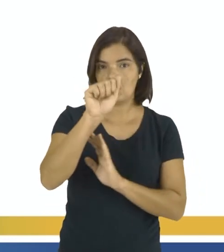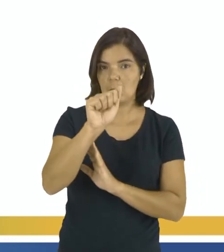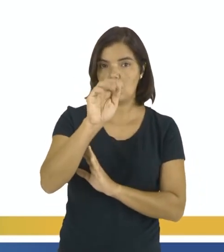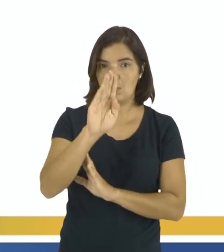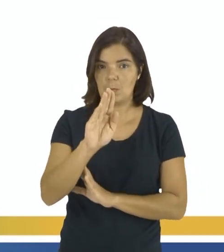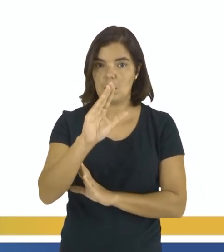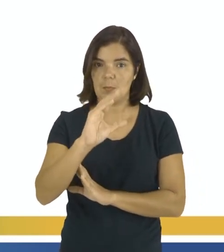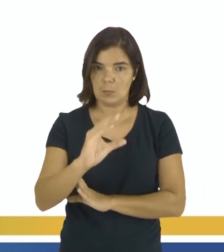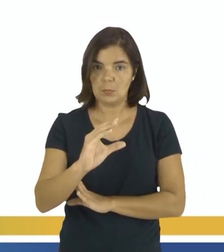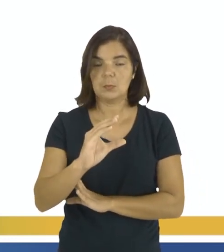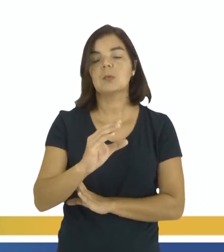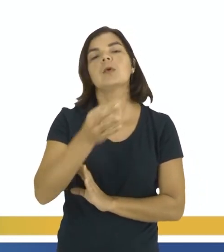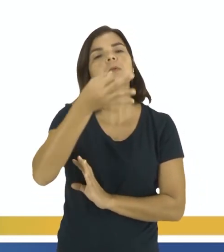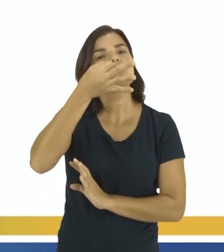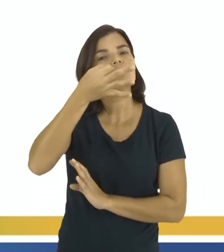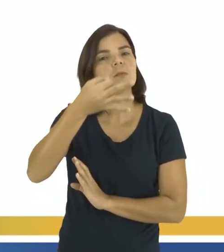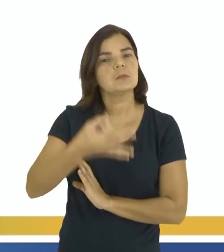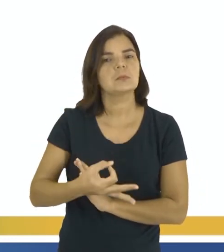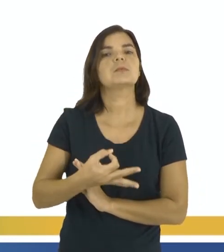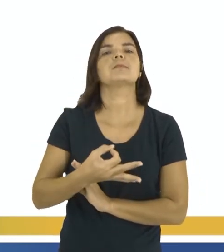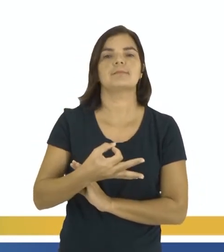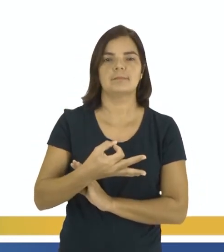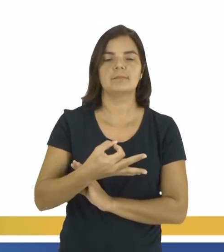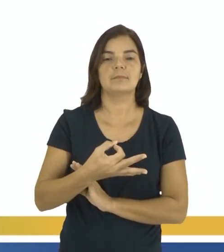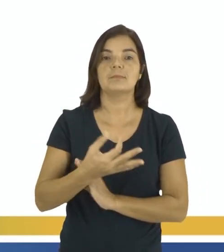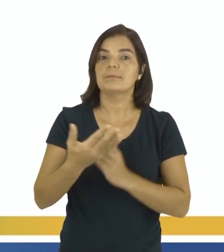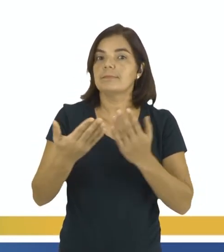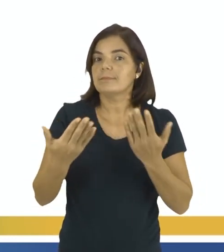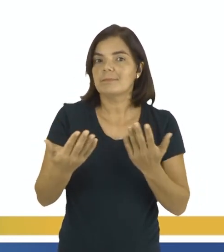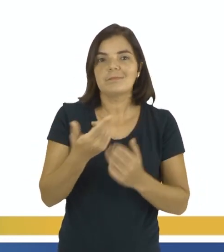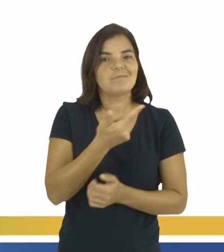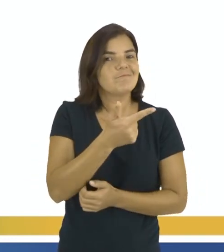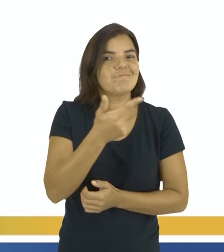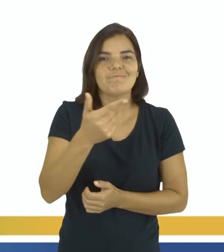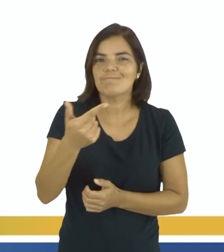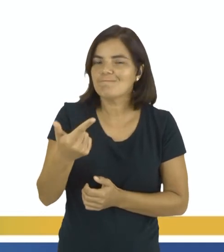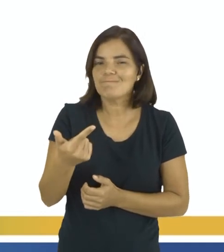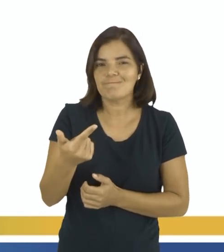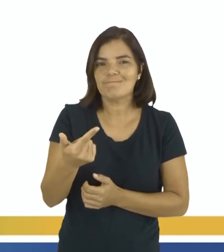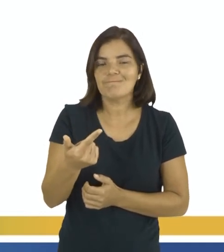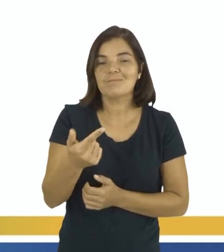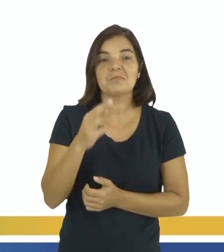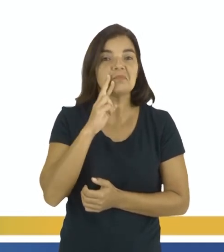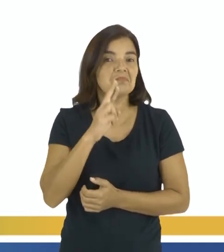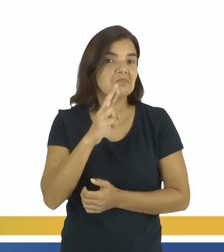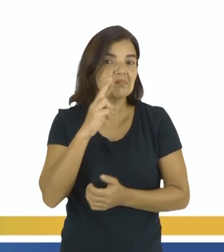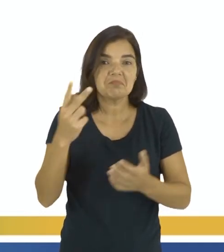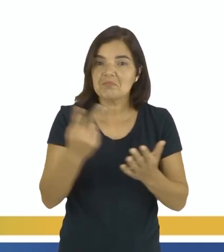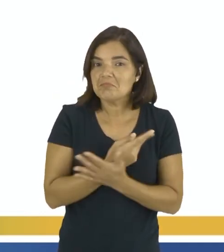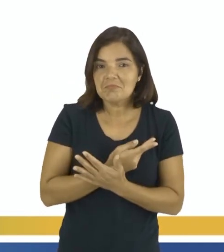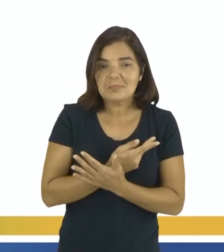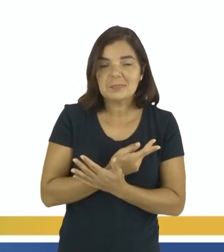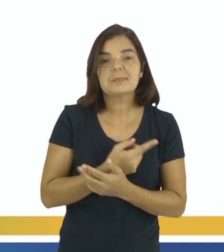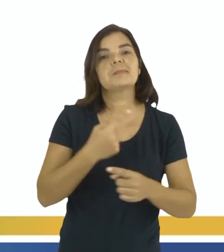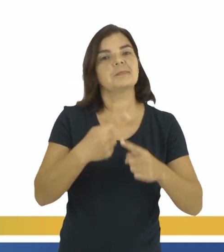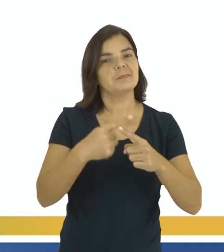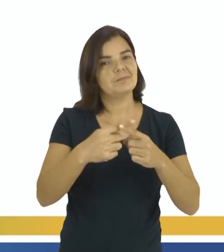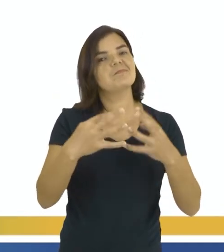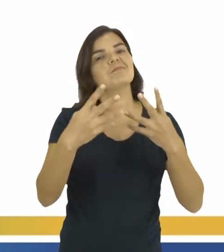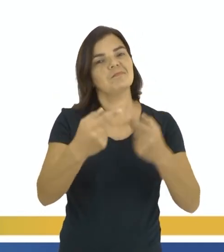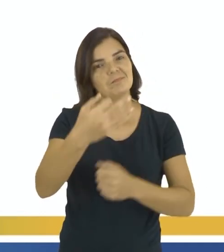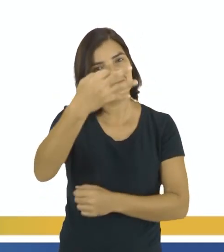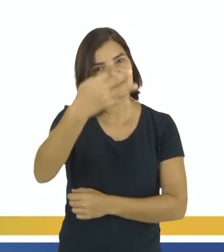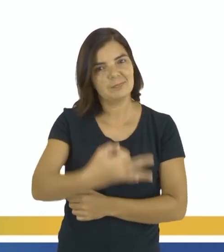B e C, são corretíssimas. Então, nós não temos nessa alternativa nenhuma incorreta, porque todas